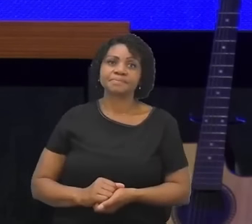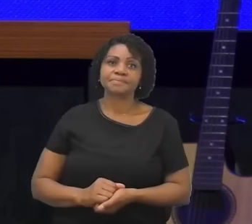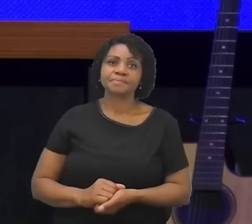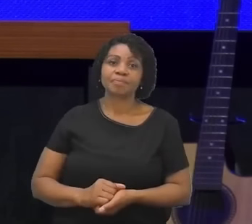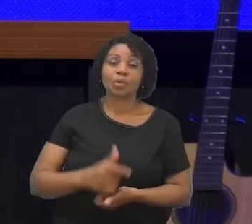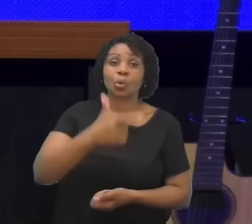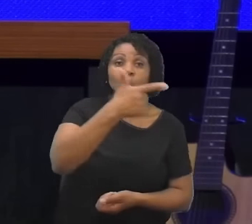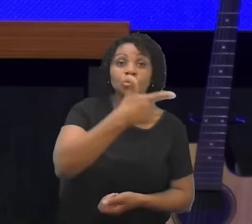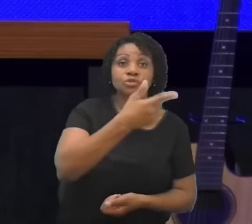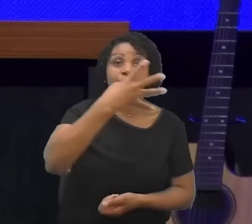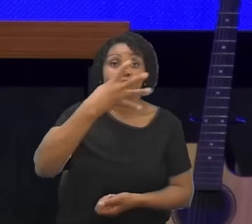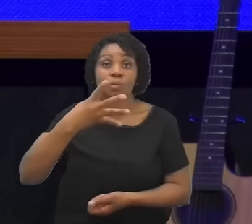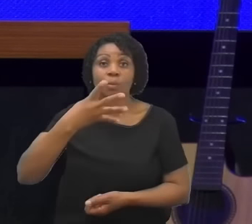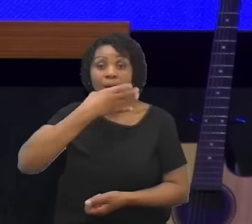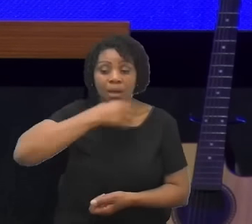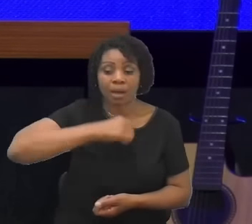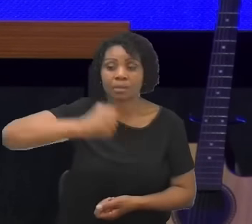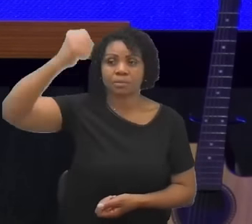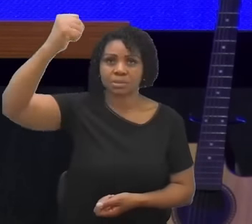Os 24 anciãos